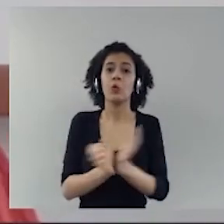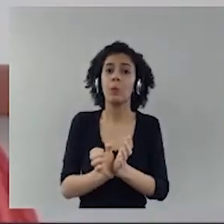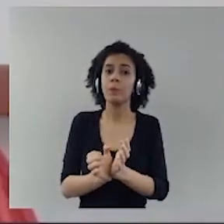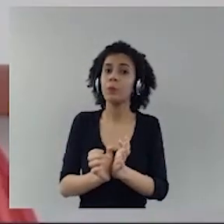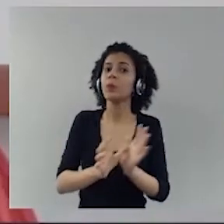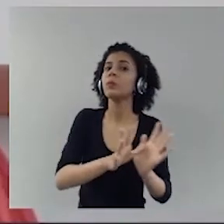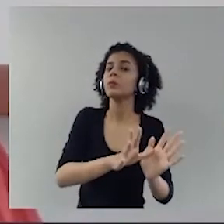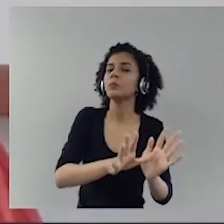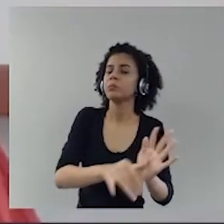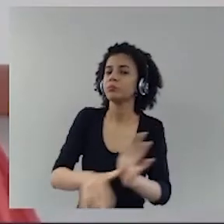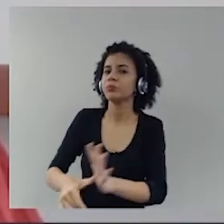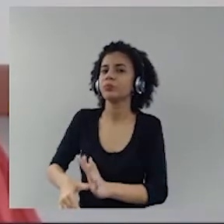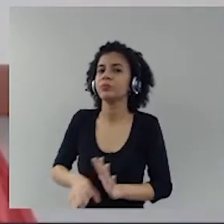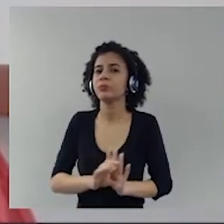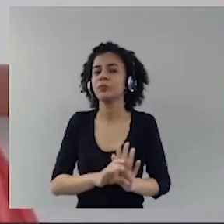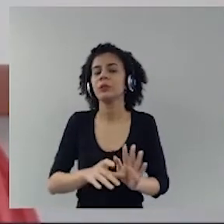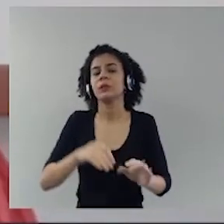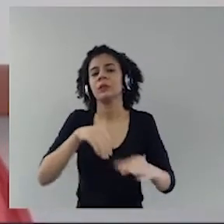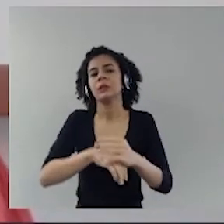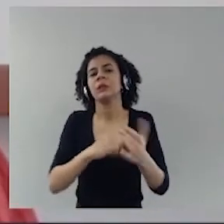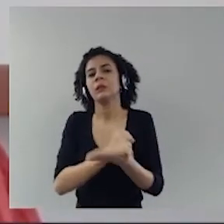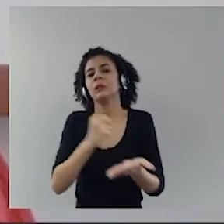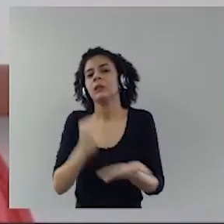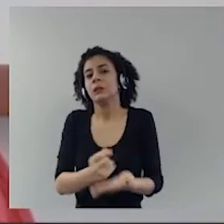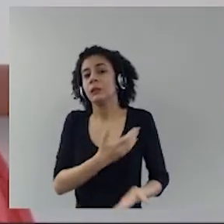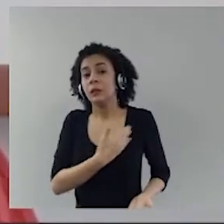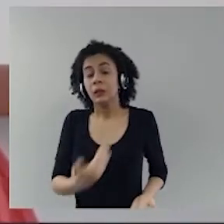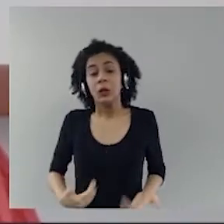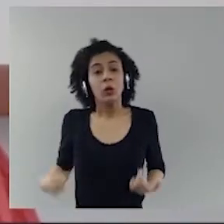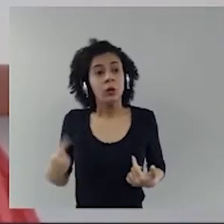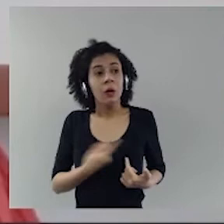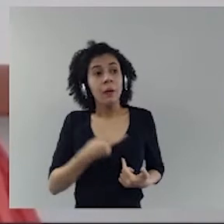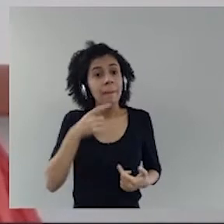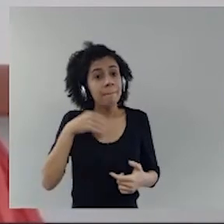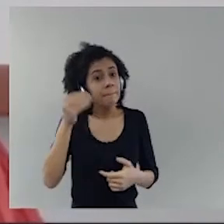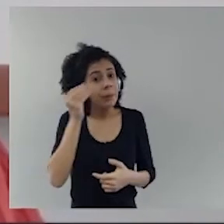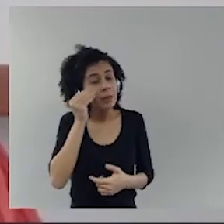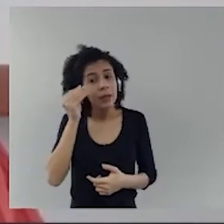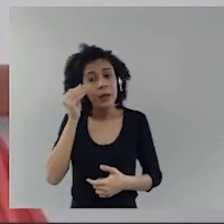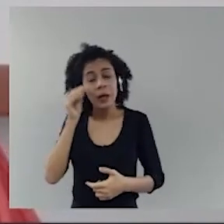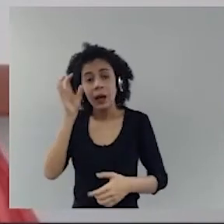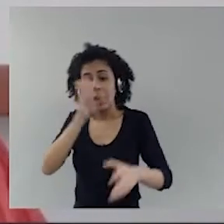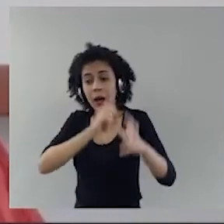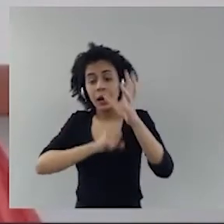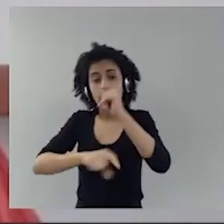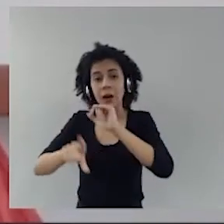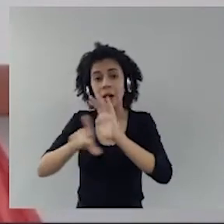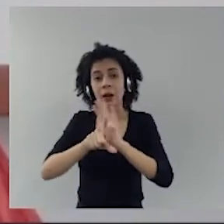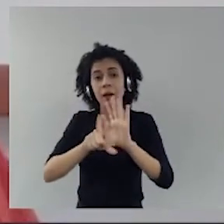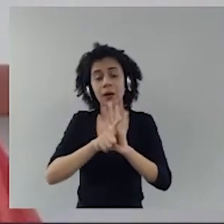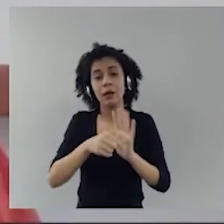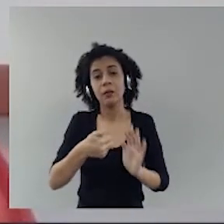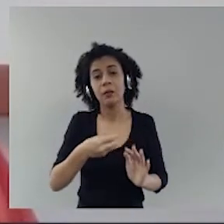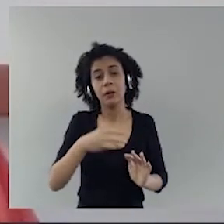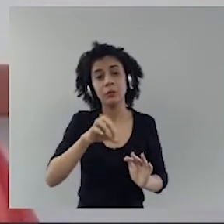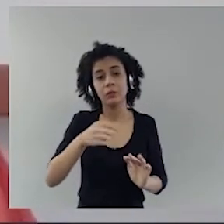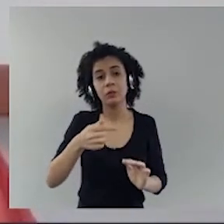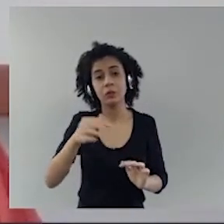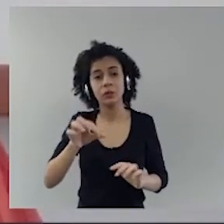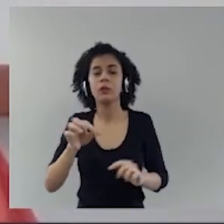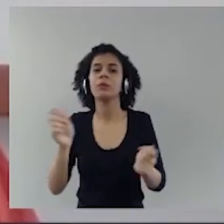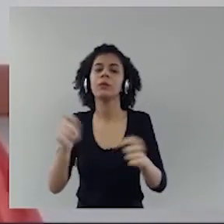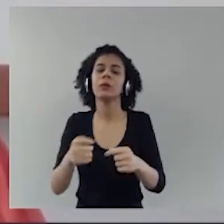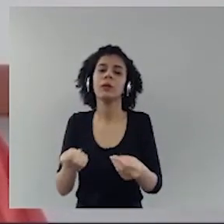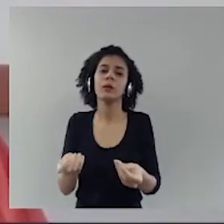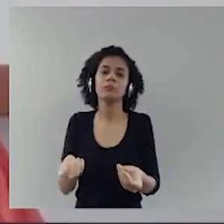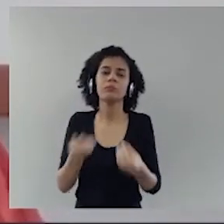corruptos nas contratações públicas vamos a e com o experimento que a lei 13979 está